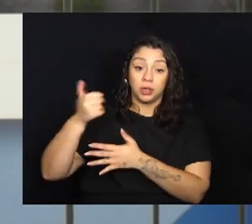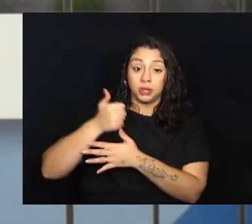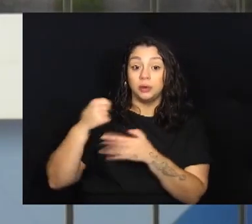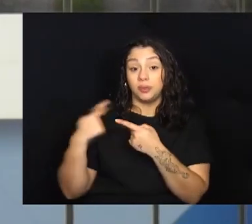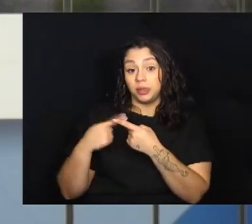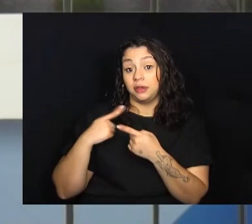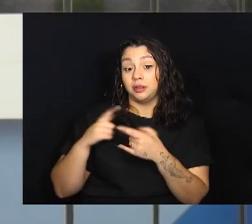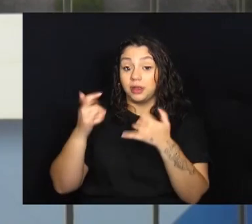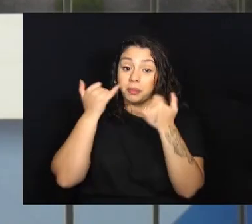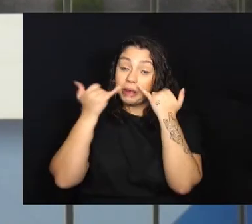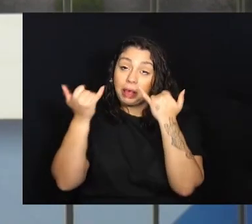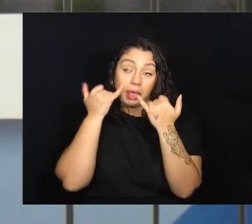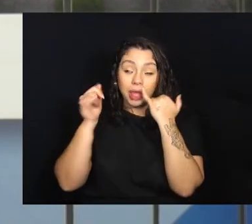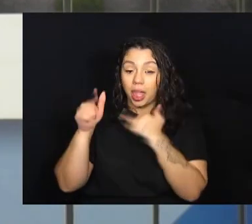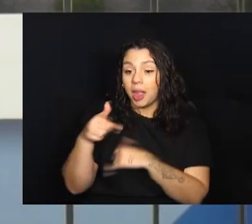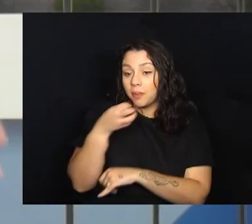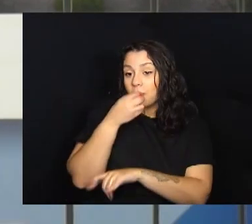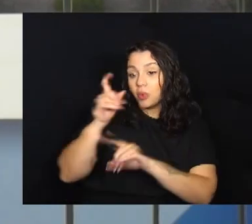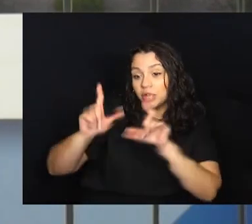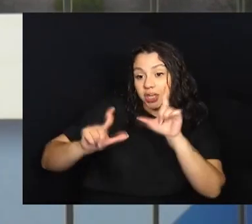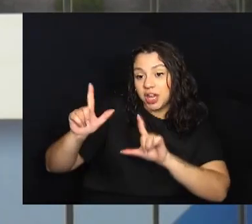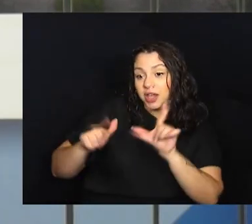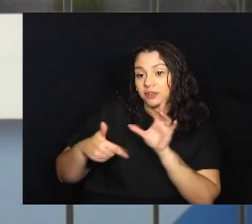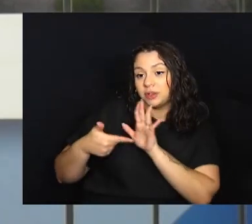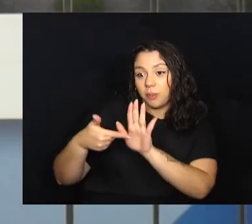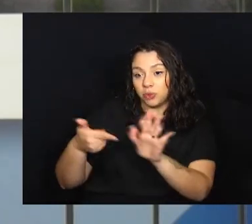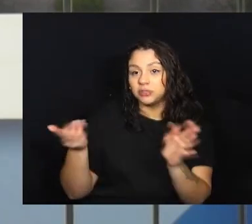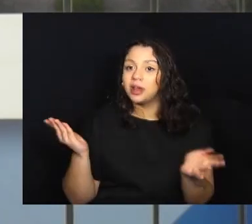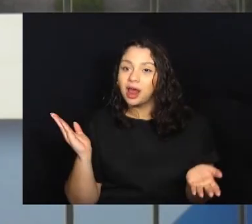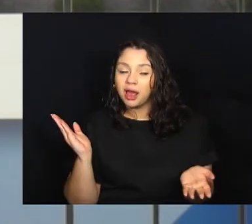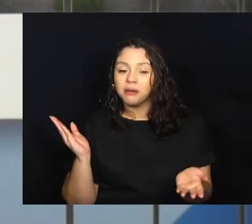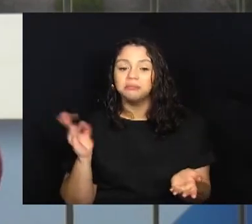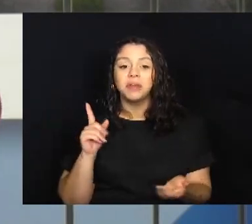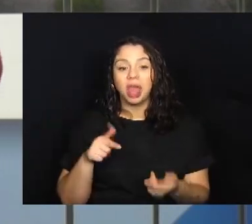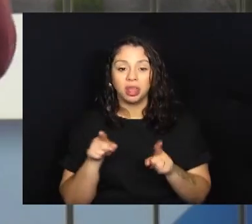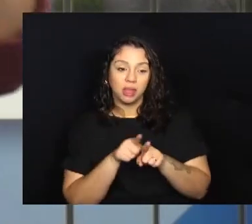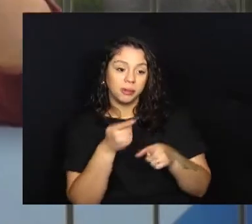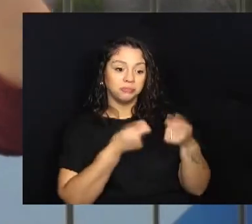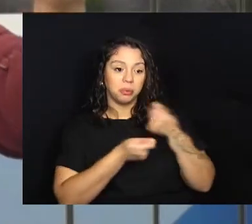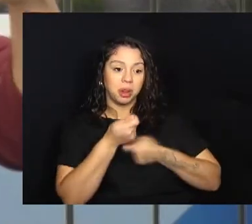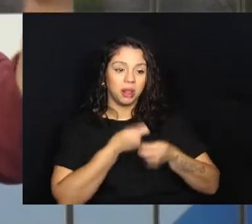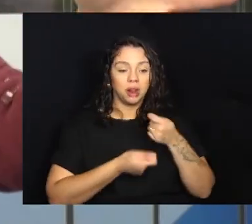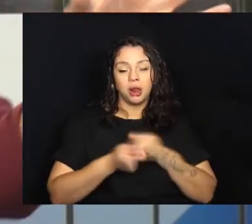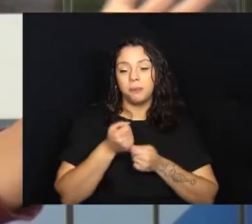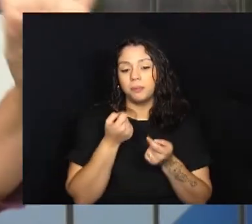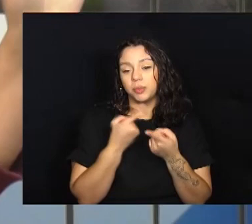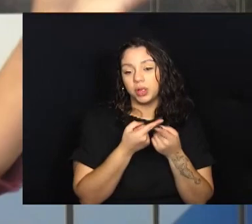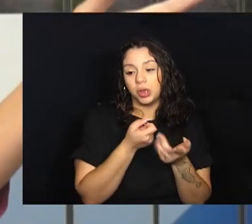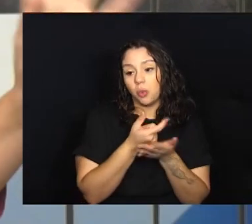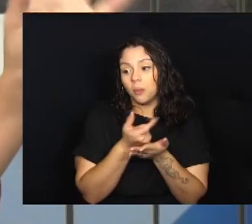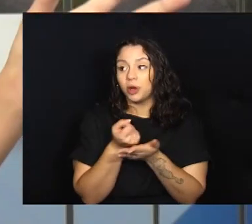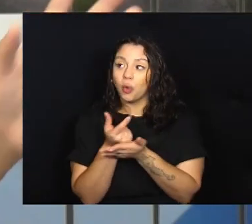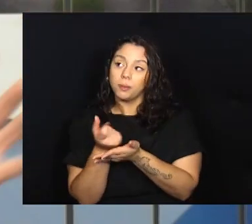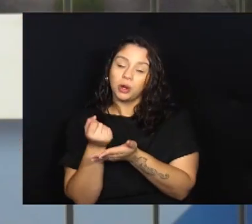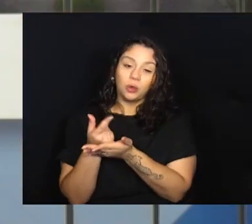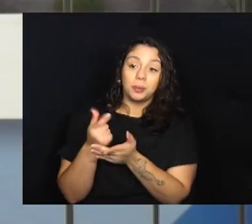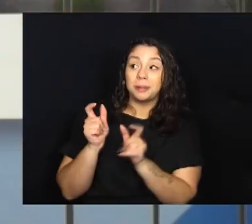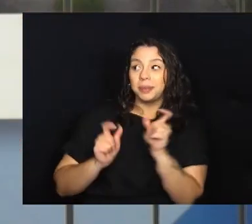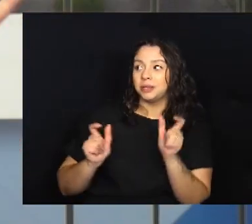propaganda, fica bom na TV, isso gera negócios, porque compra, né, o fornecedor adora